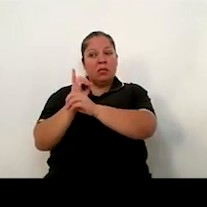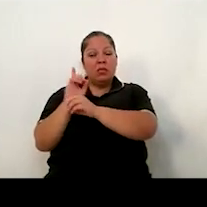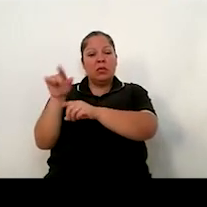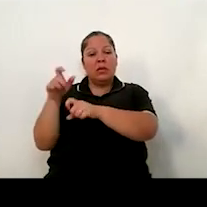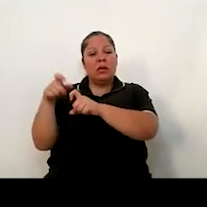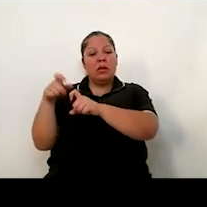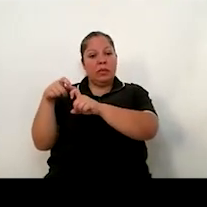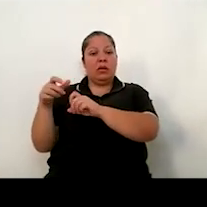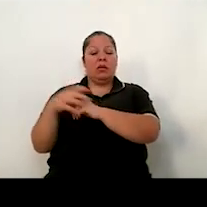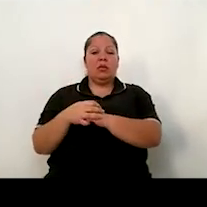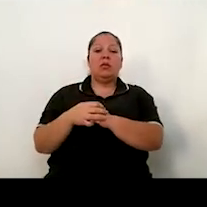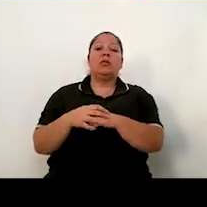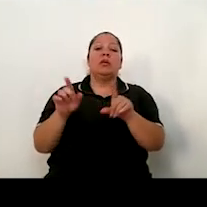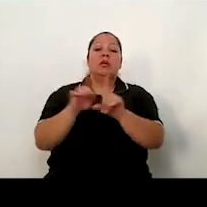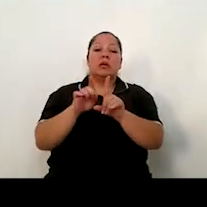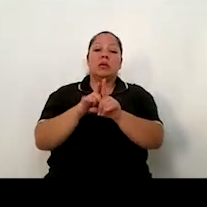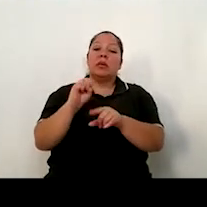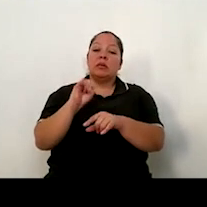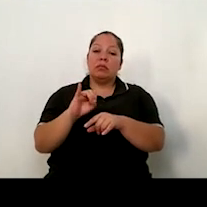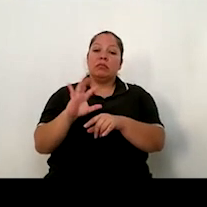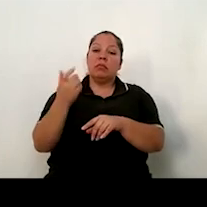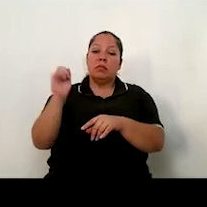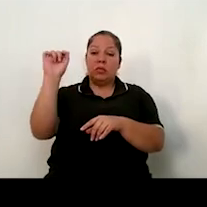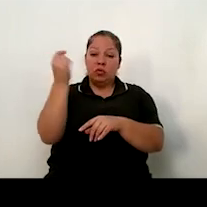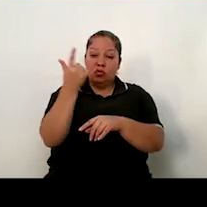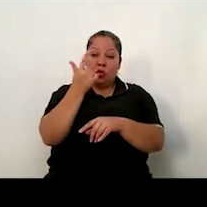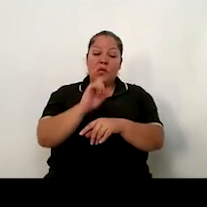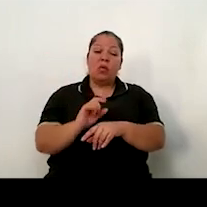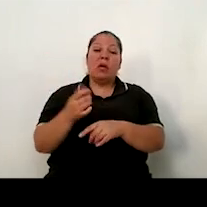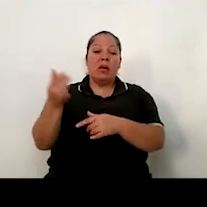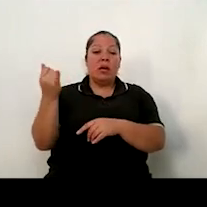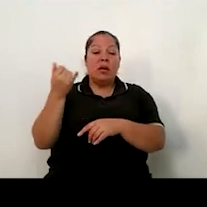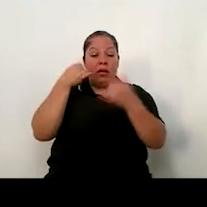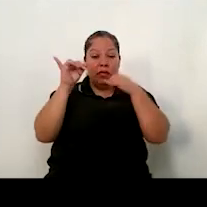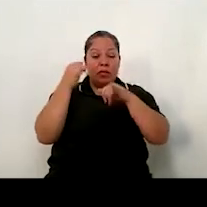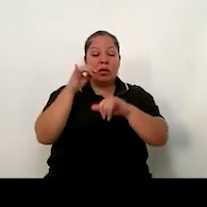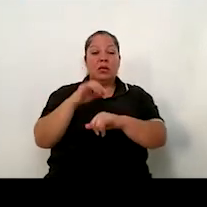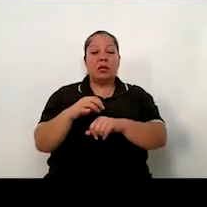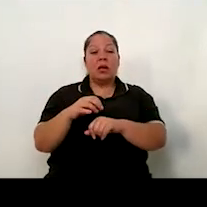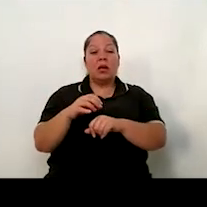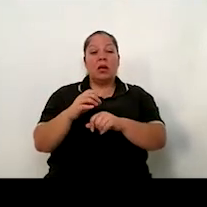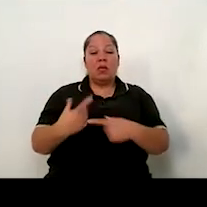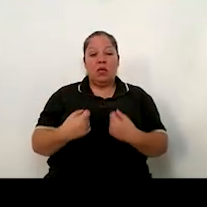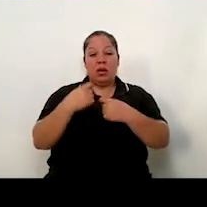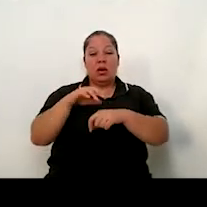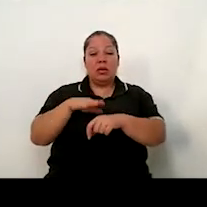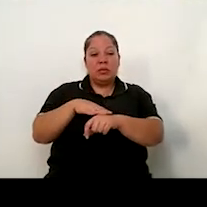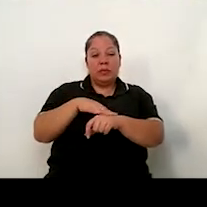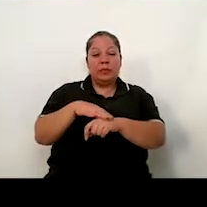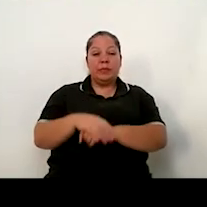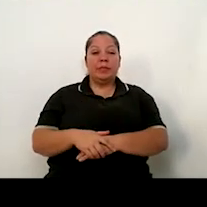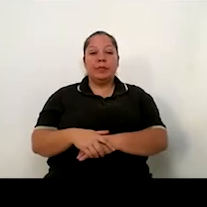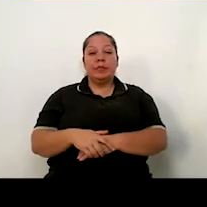sol também, tá? E em relação a tudo que nós falamos ali atrás, até agora, a gente